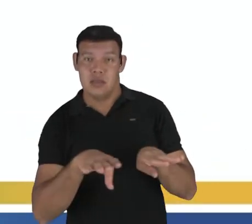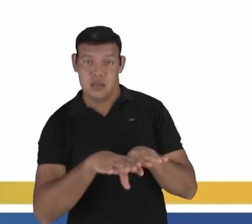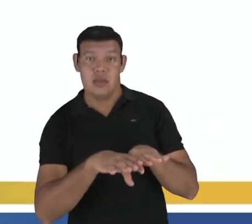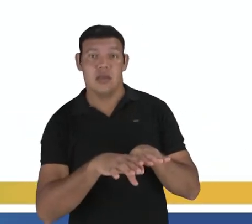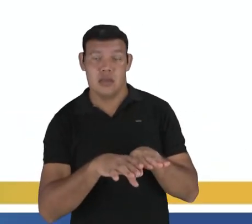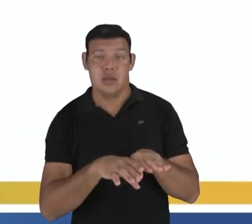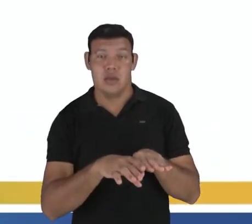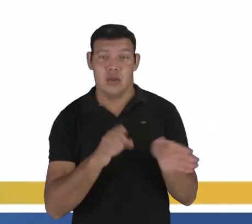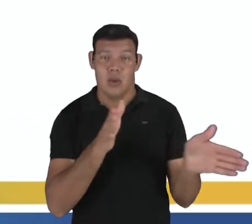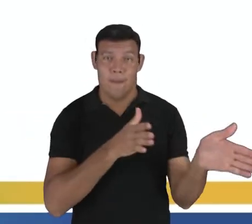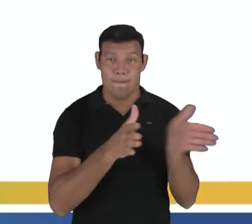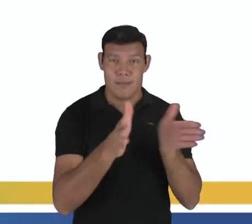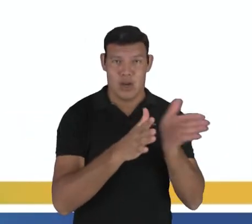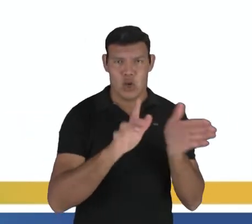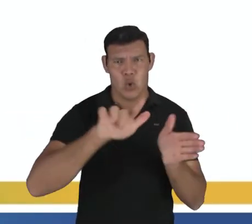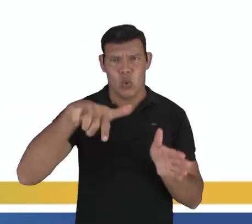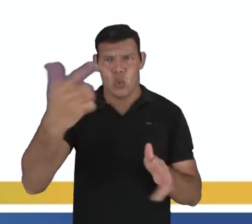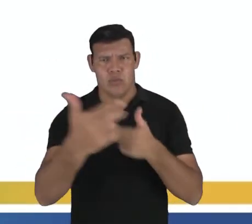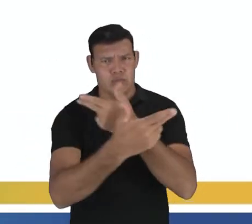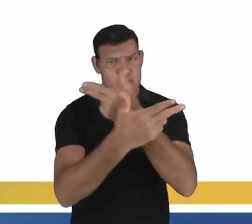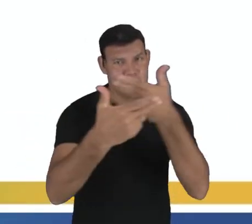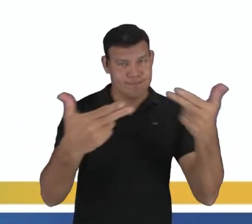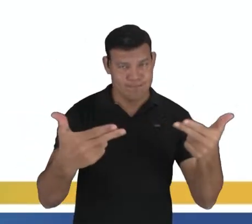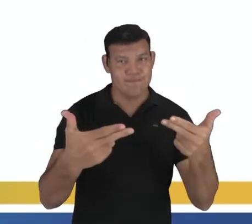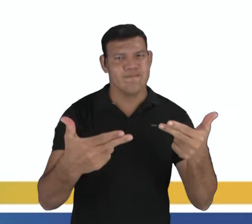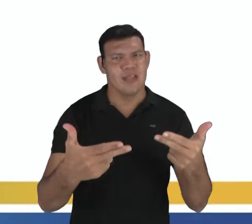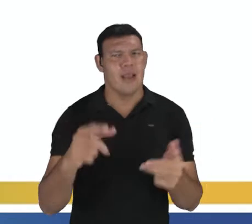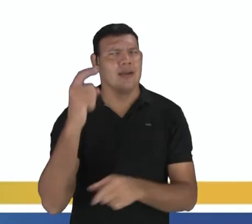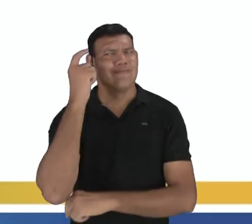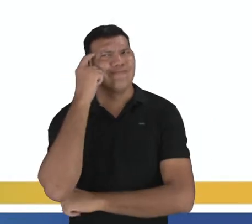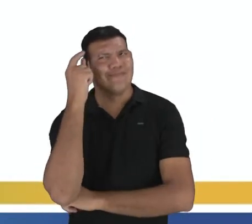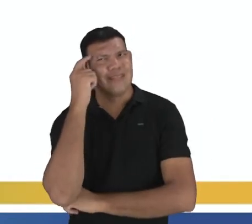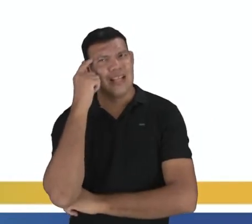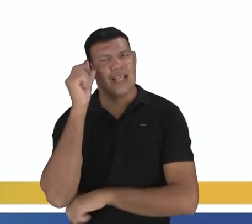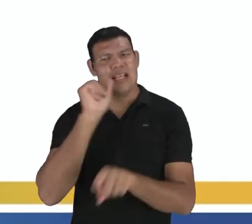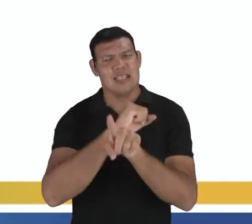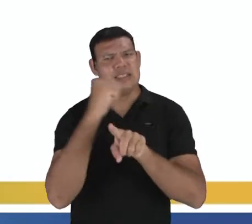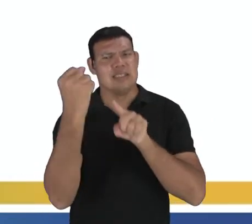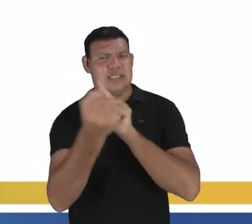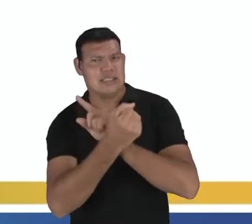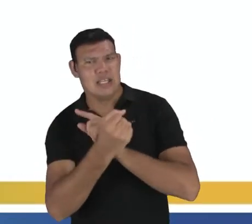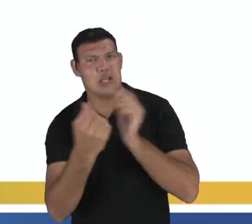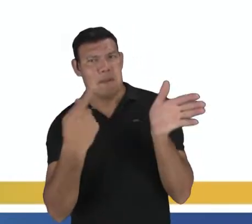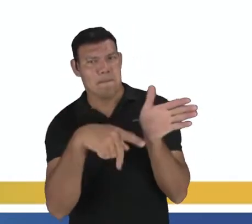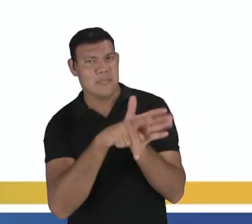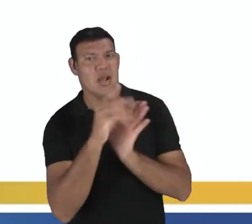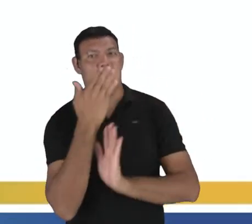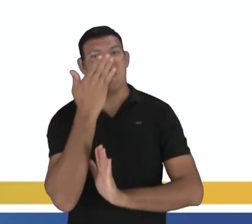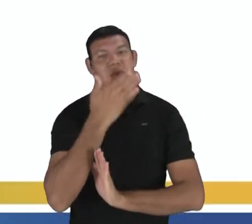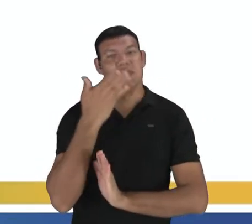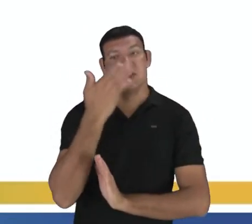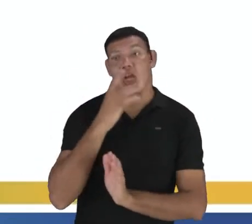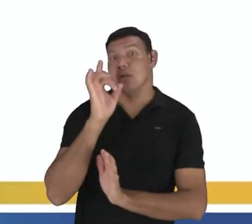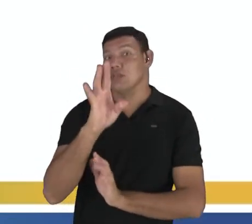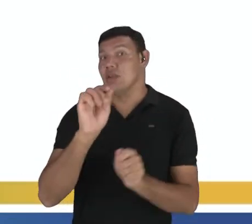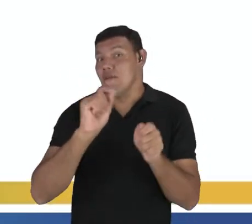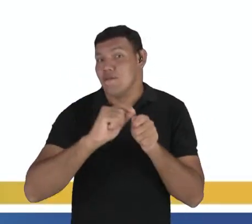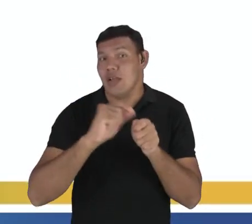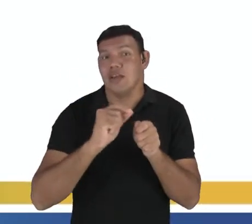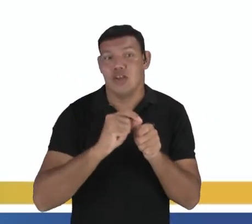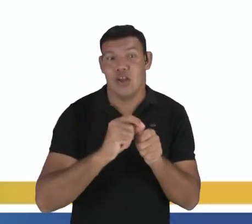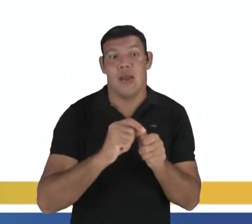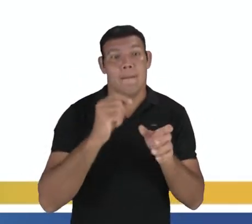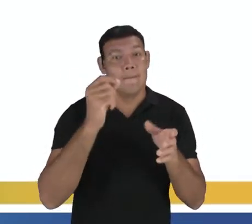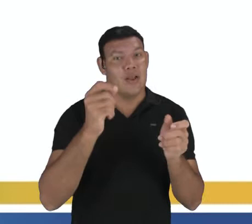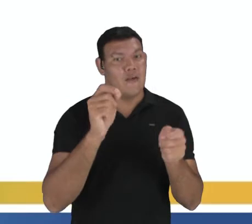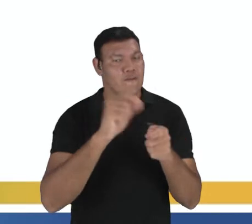vai ter também nesse período outros produtos, porque a gente sempre pensa assim, a sociedade açucareira, né? Só que o açúcar era produzido para o